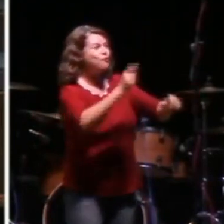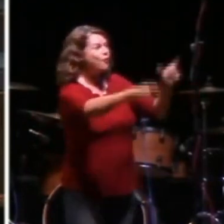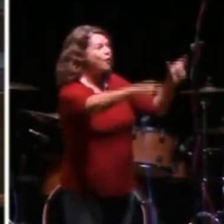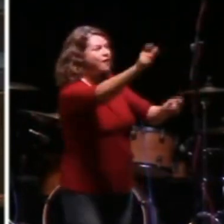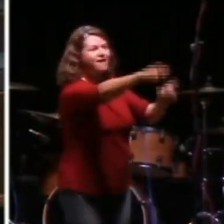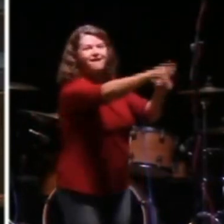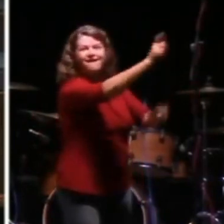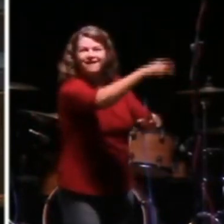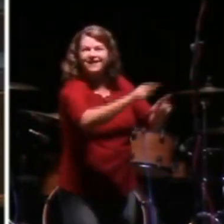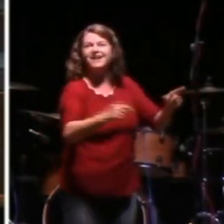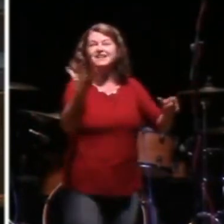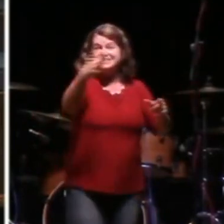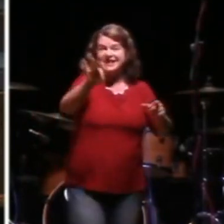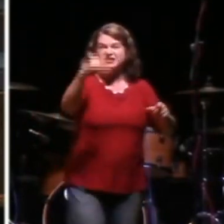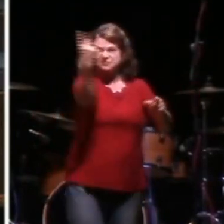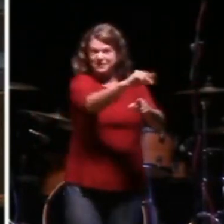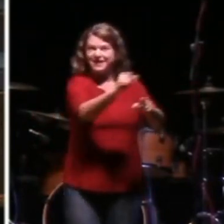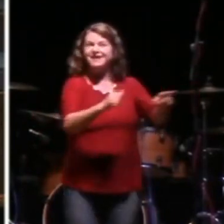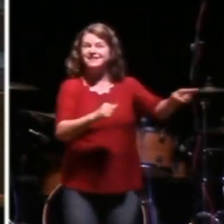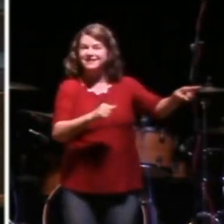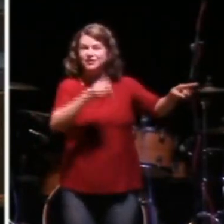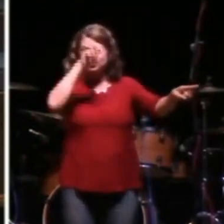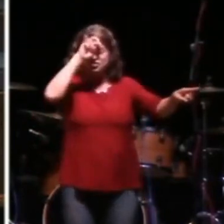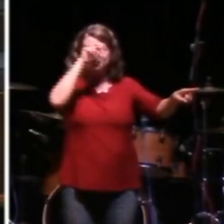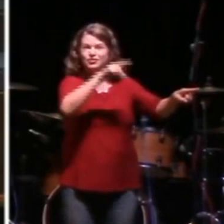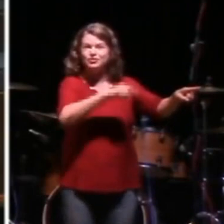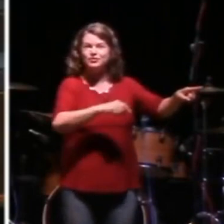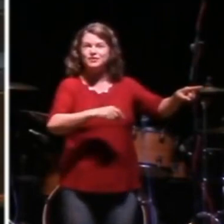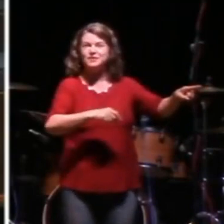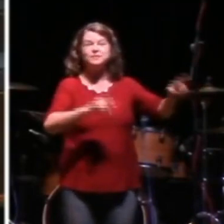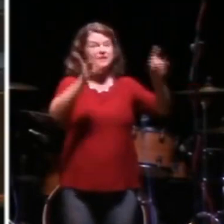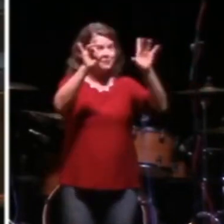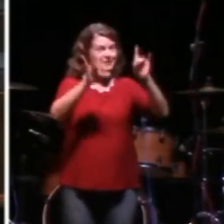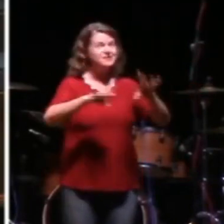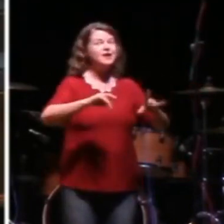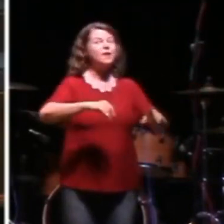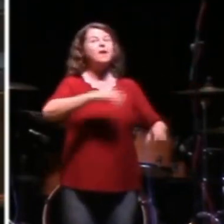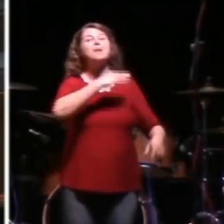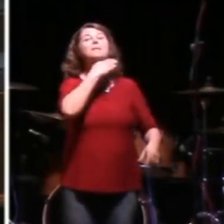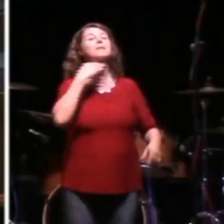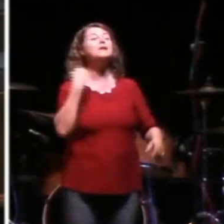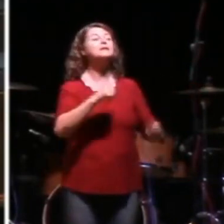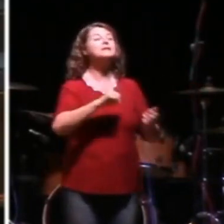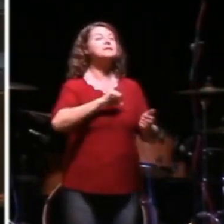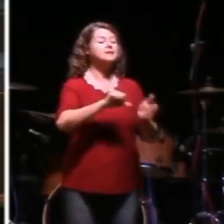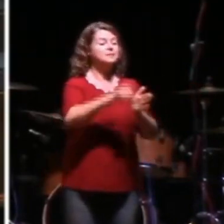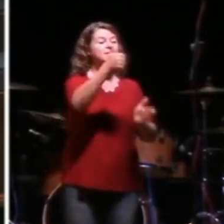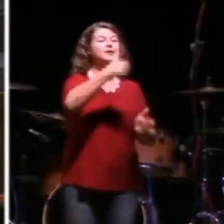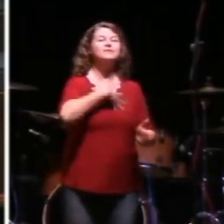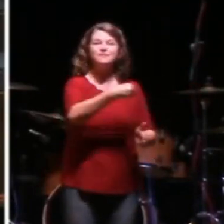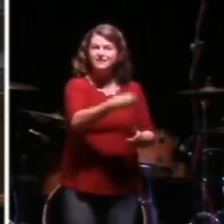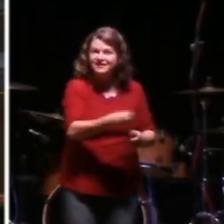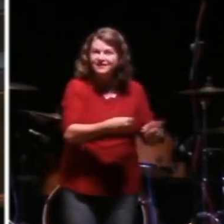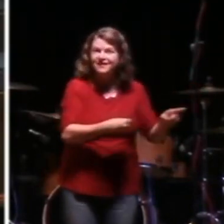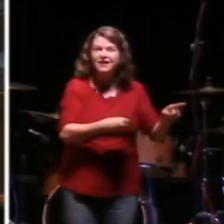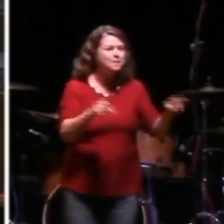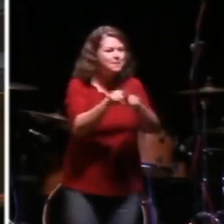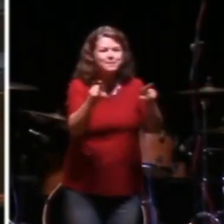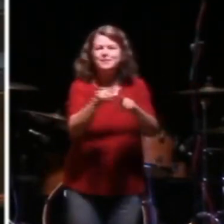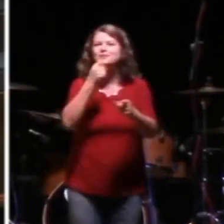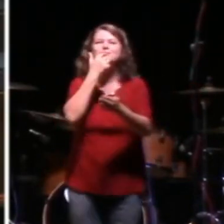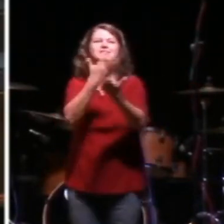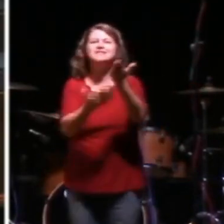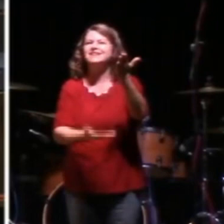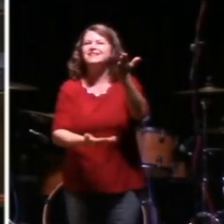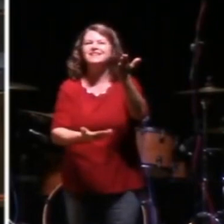levou como tirar o daquelas dez pragas especialmente a praga da morte dos primogênitos é o mesmo sangue